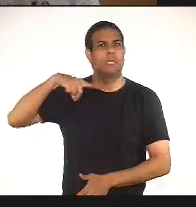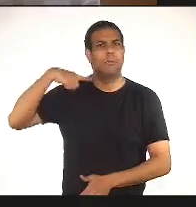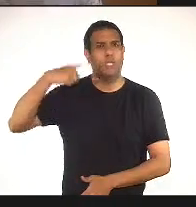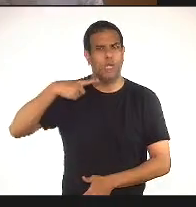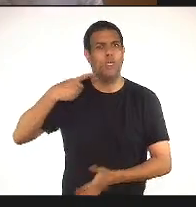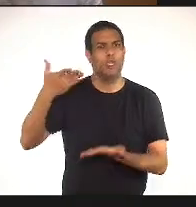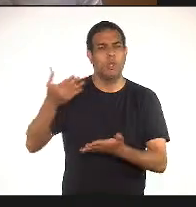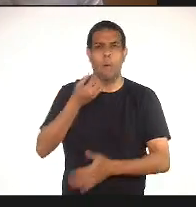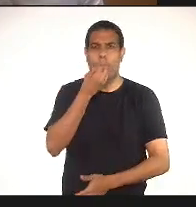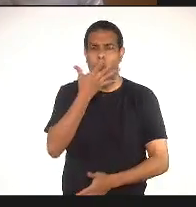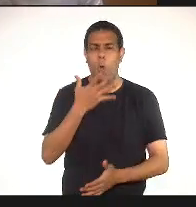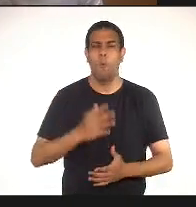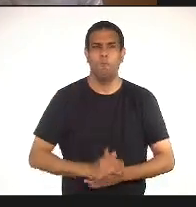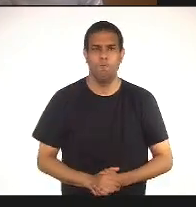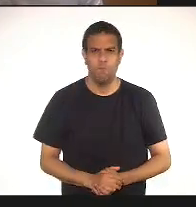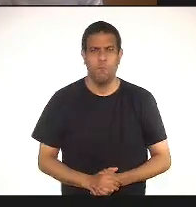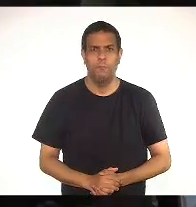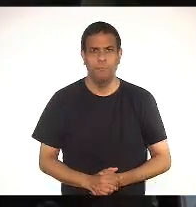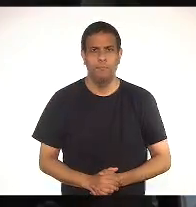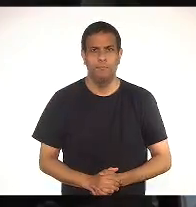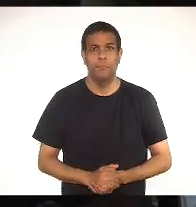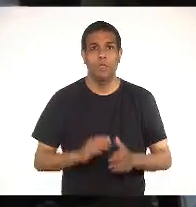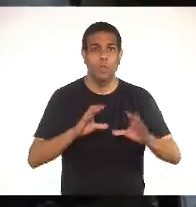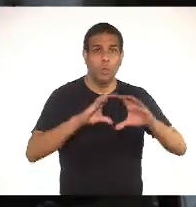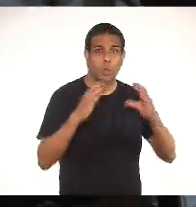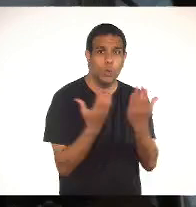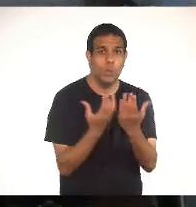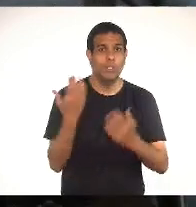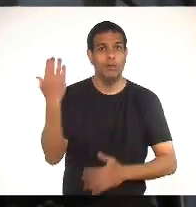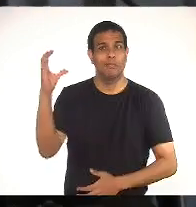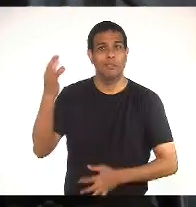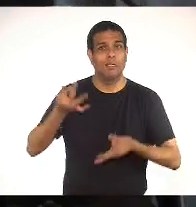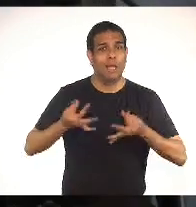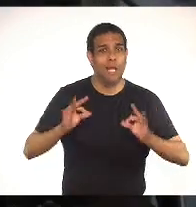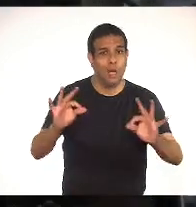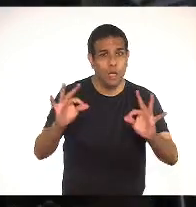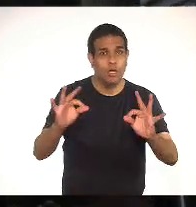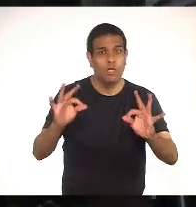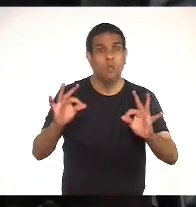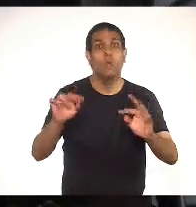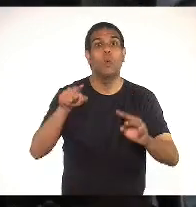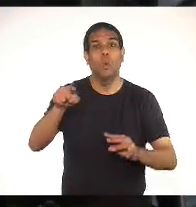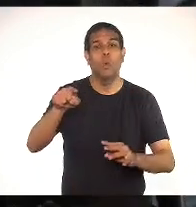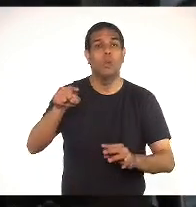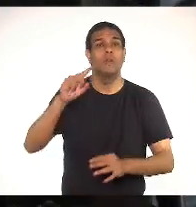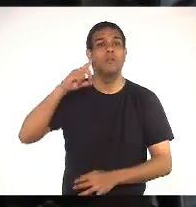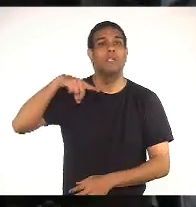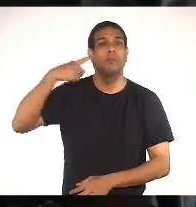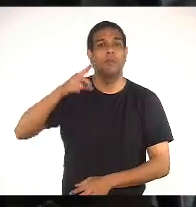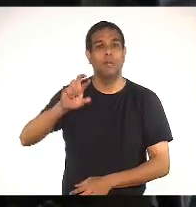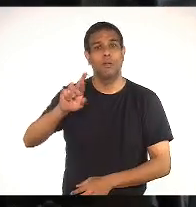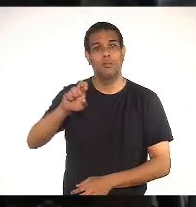Valdec Carneiro. Pela Comissão de Ciência e Tecnologia, deputado Renan Ferreirinha.